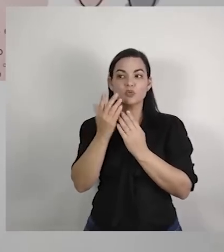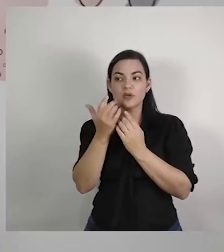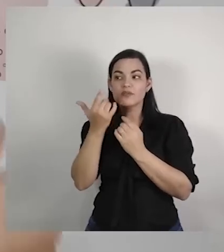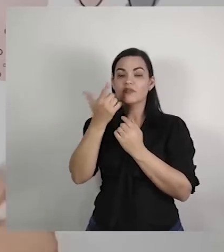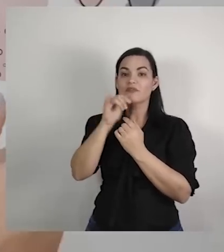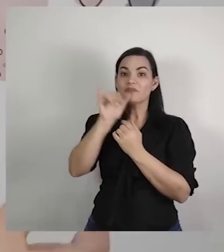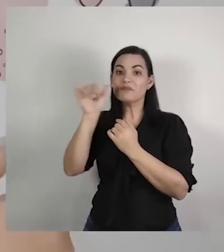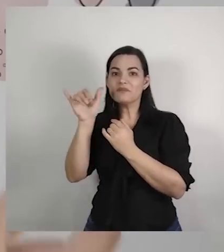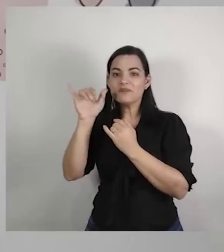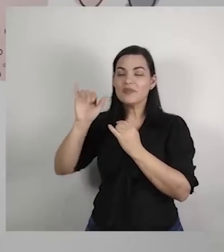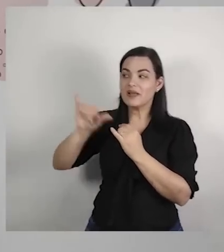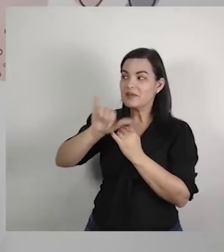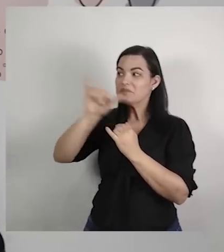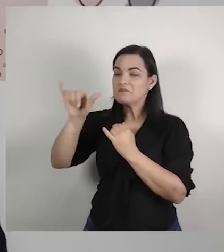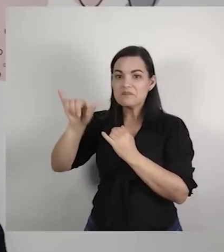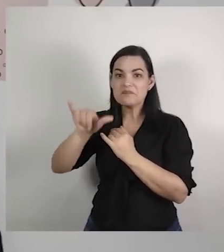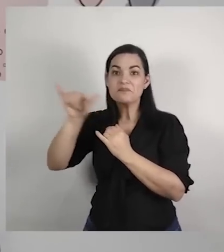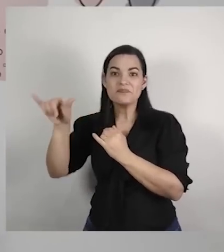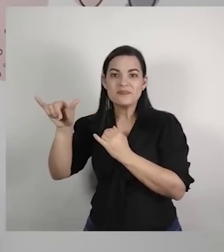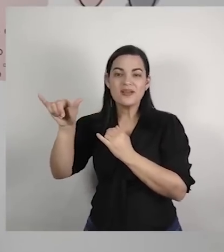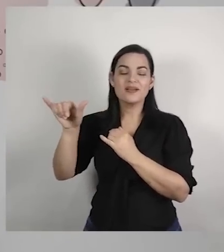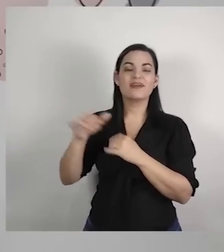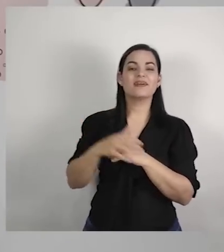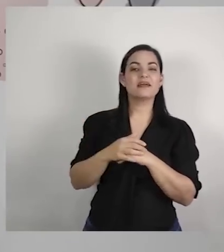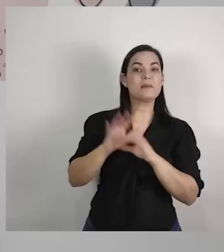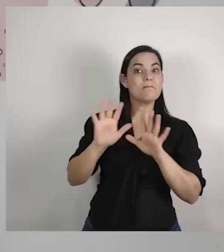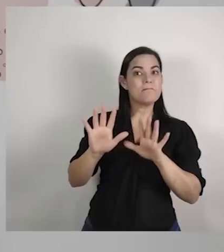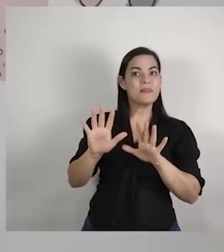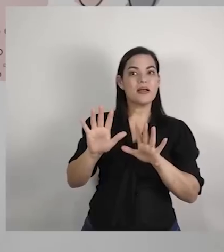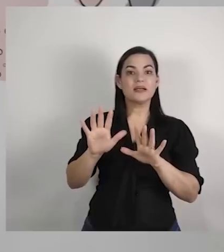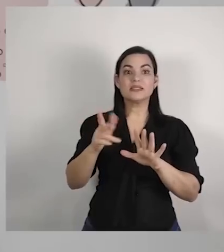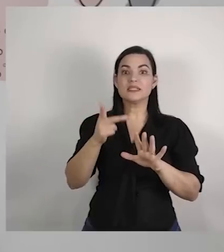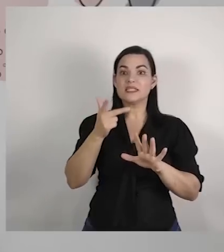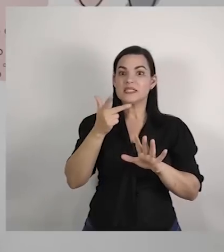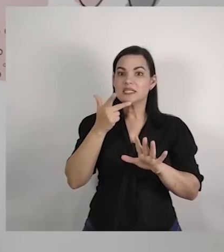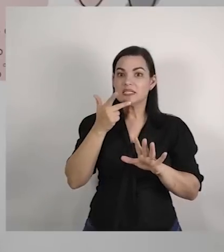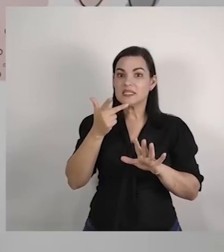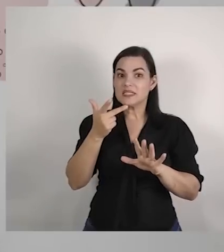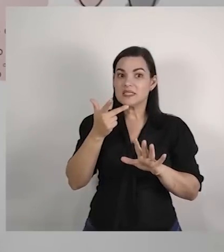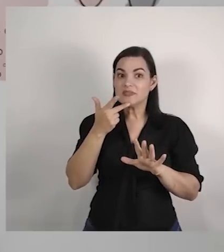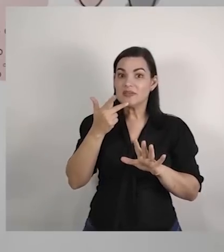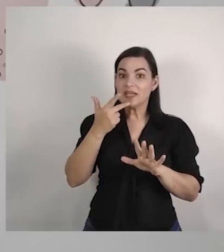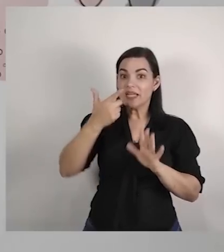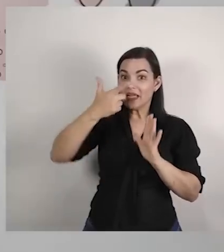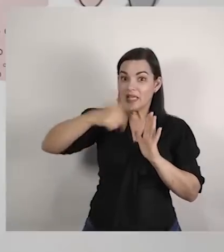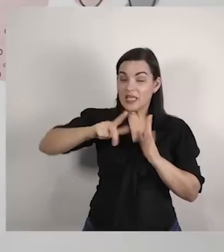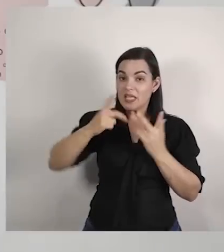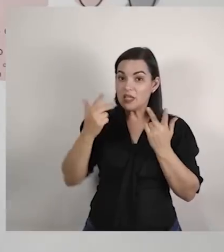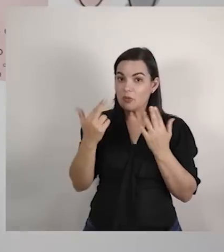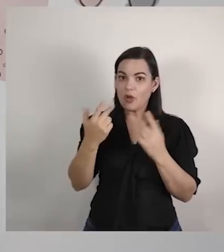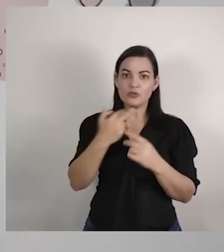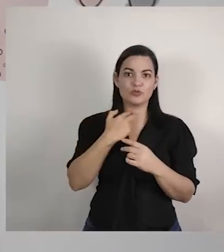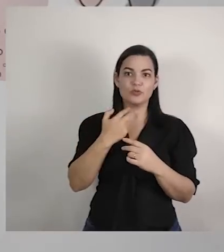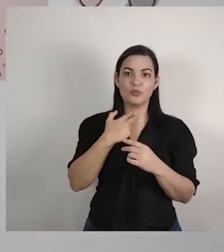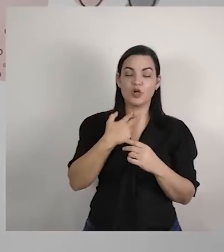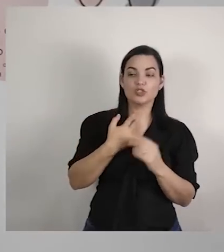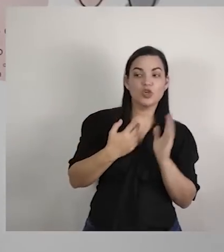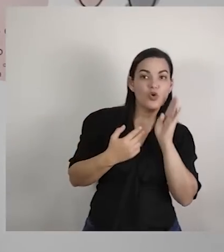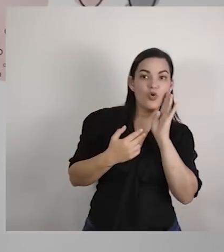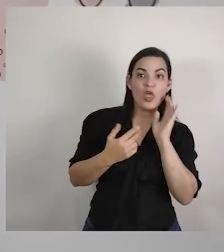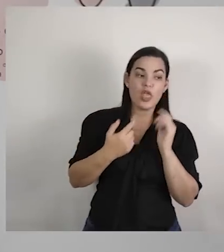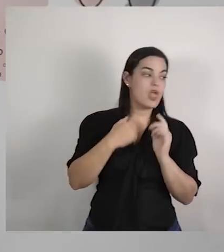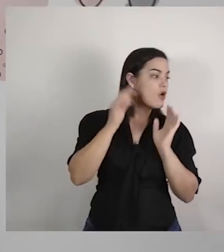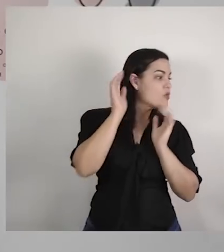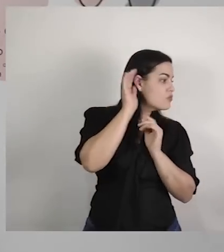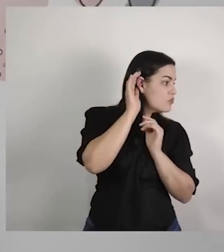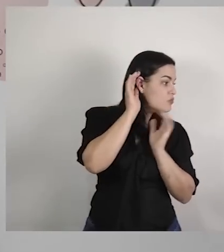da terceira e assim por diante. Só que eu não posso repetir. Eu viro, cochicho no ouvido